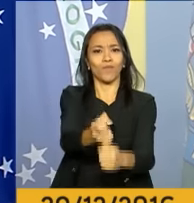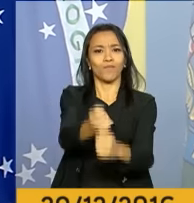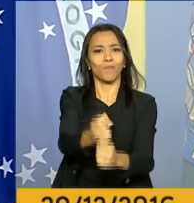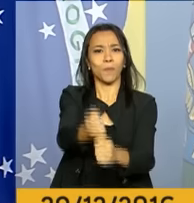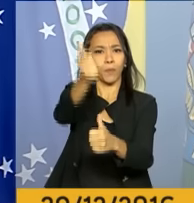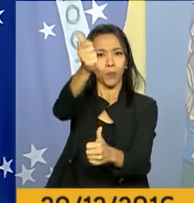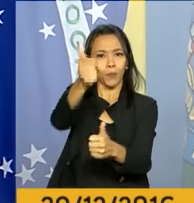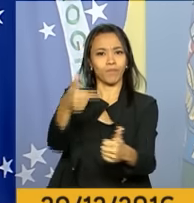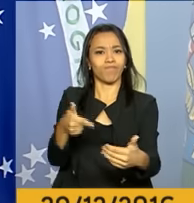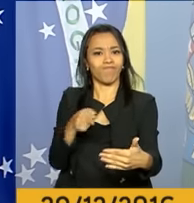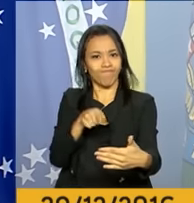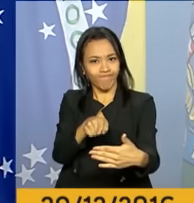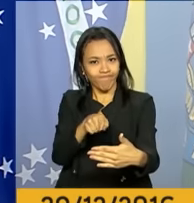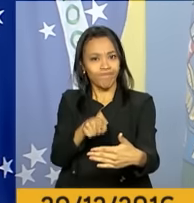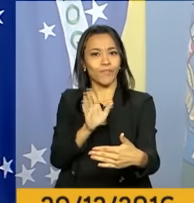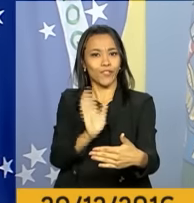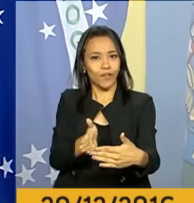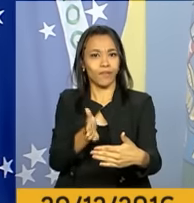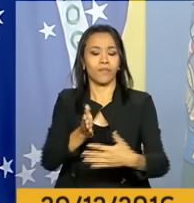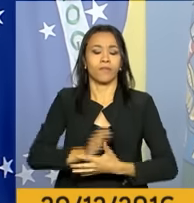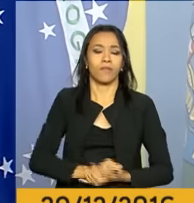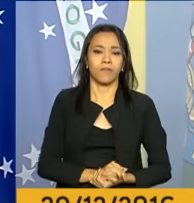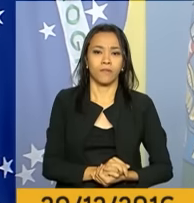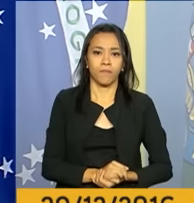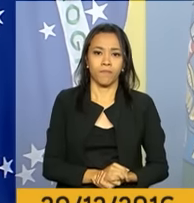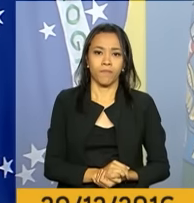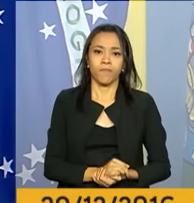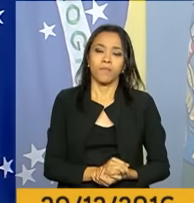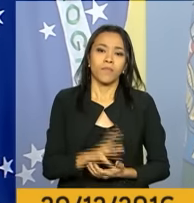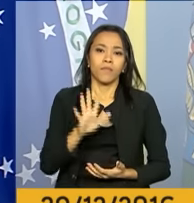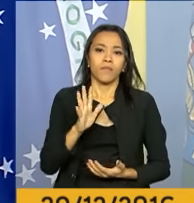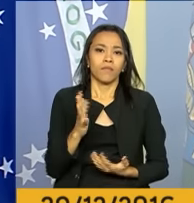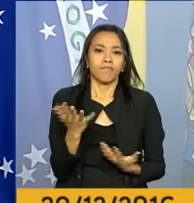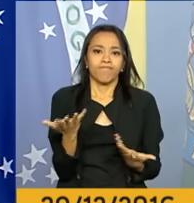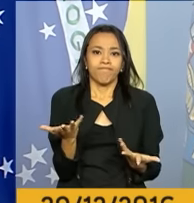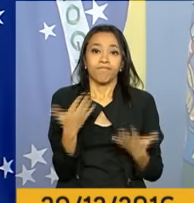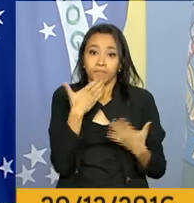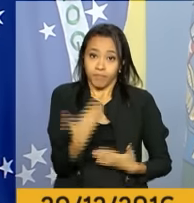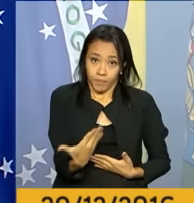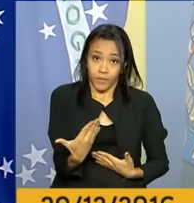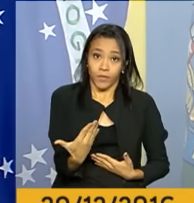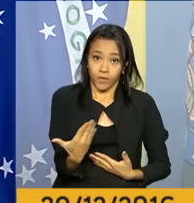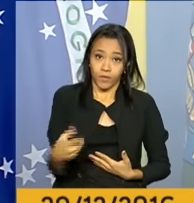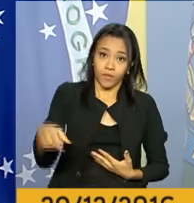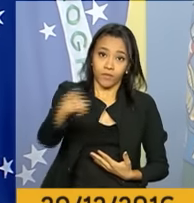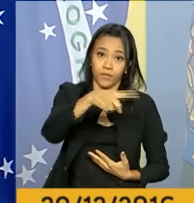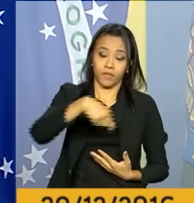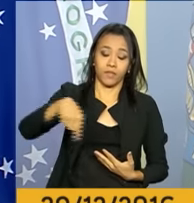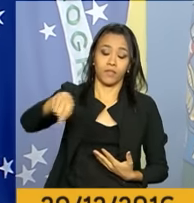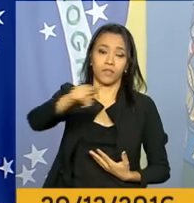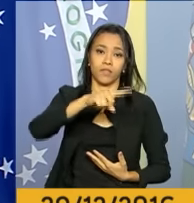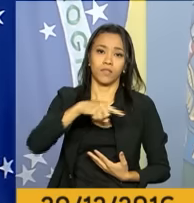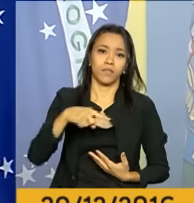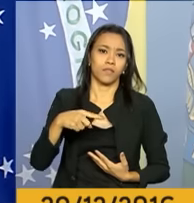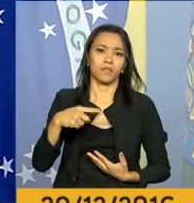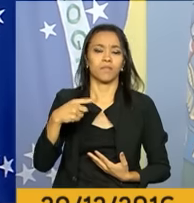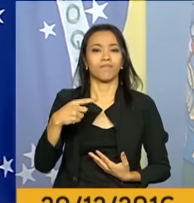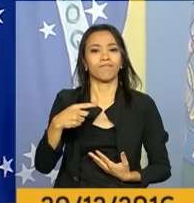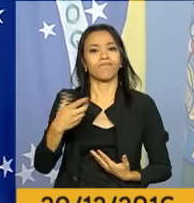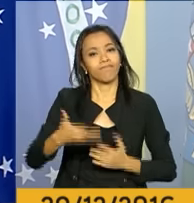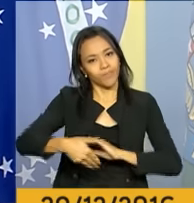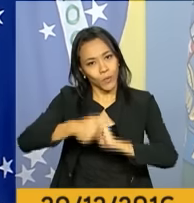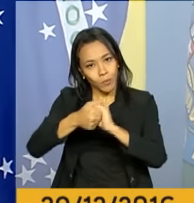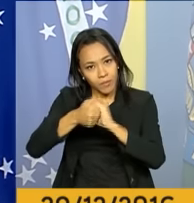antiva do final do ano né para pedir a vocês eh sobre cumprimentá-los